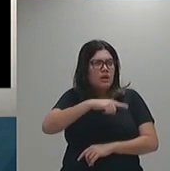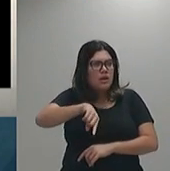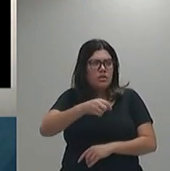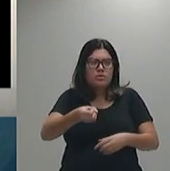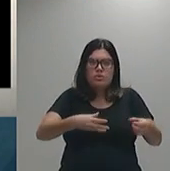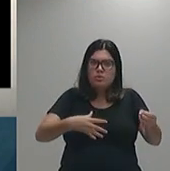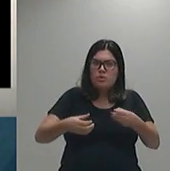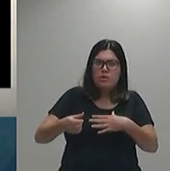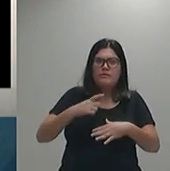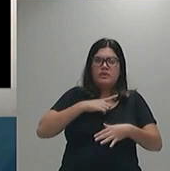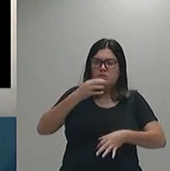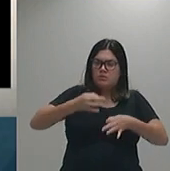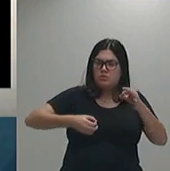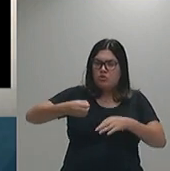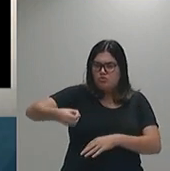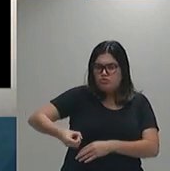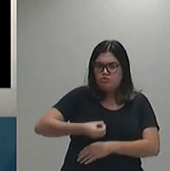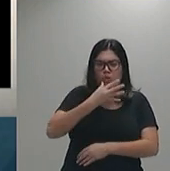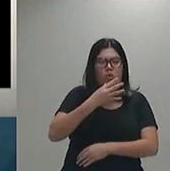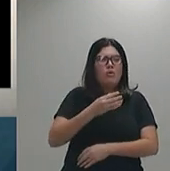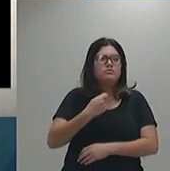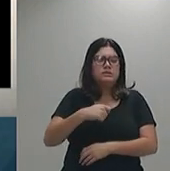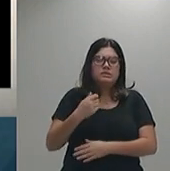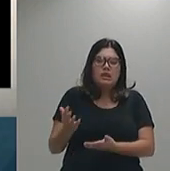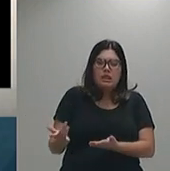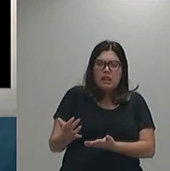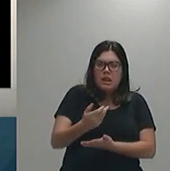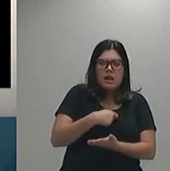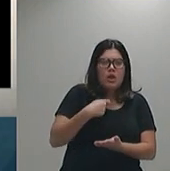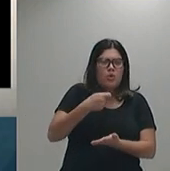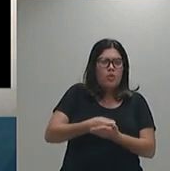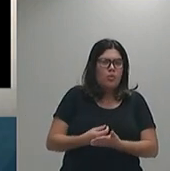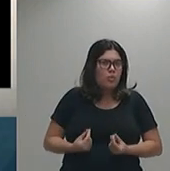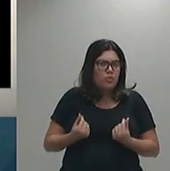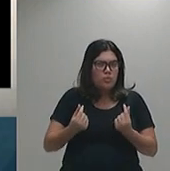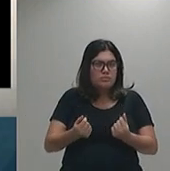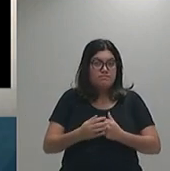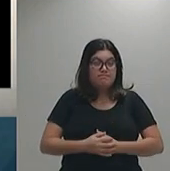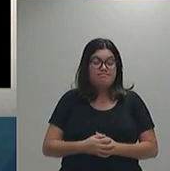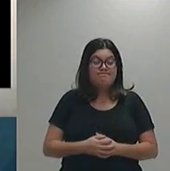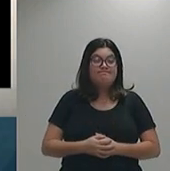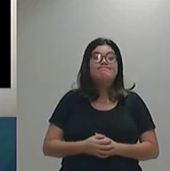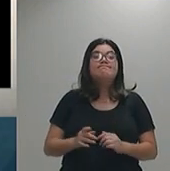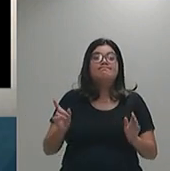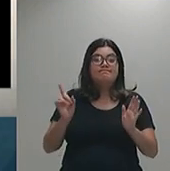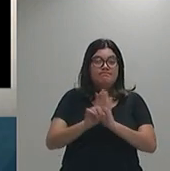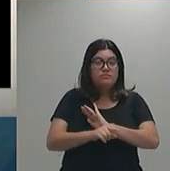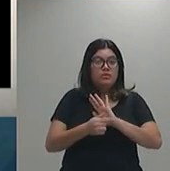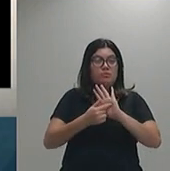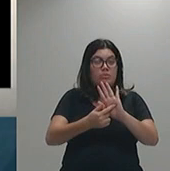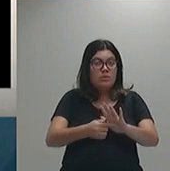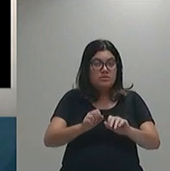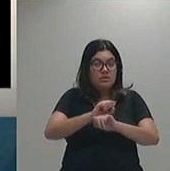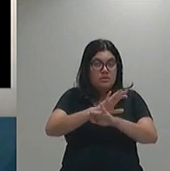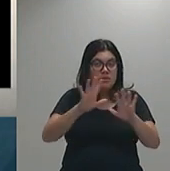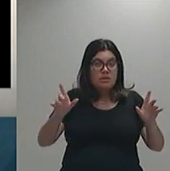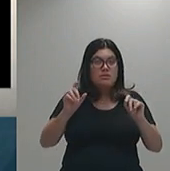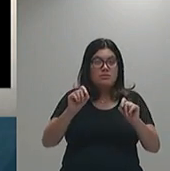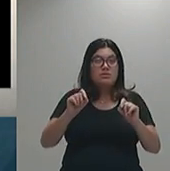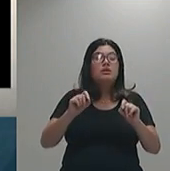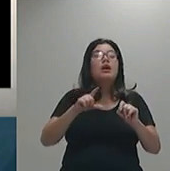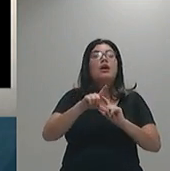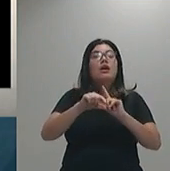novo na qual ela tem que arcar com os custos essa pergunta já Deixa claro que a opção dela não tem muita explicação